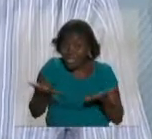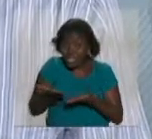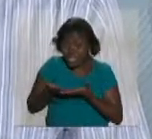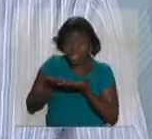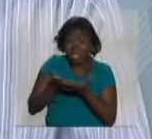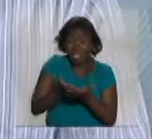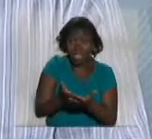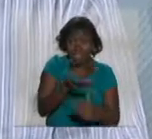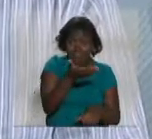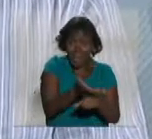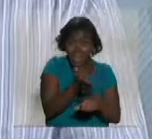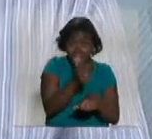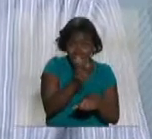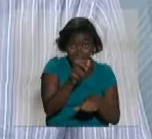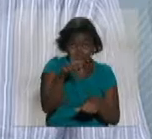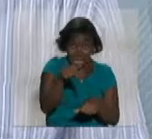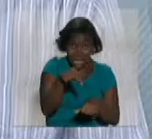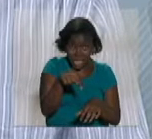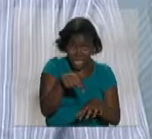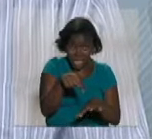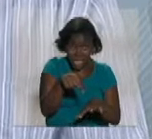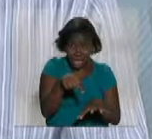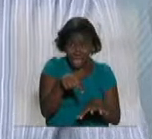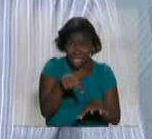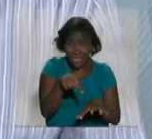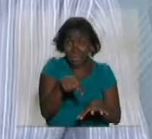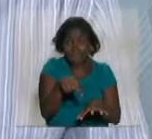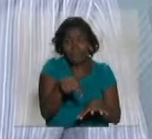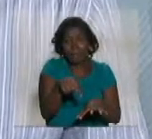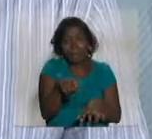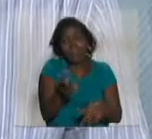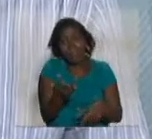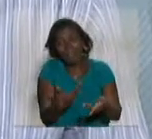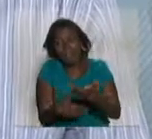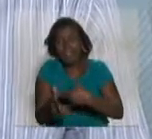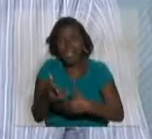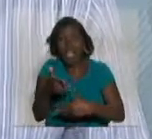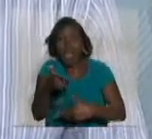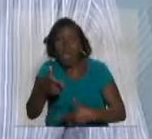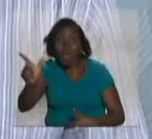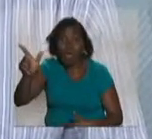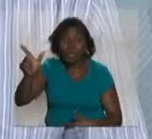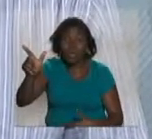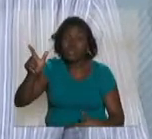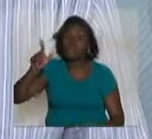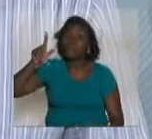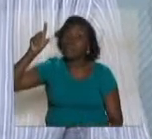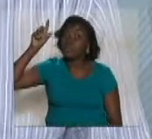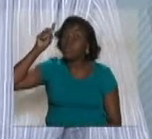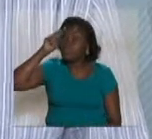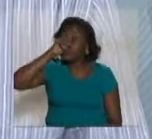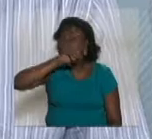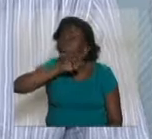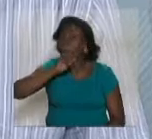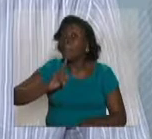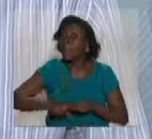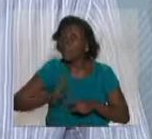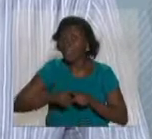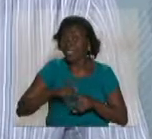Praça 15 e a transferência para outro modal ficou dificultada, né?